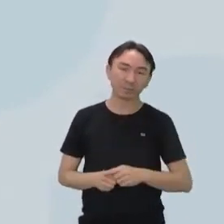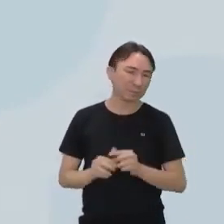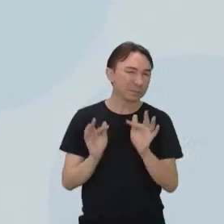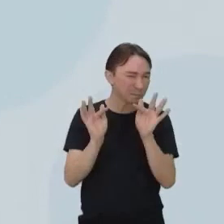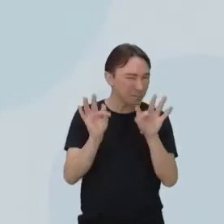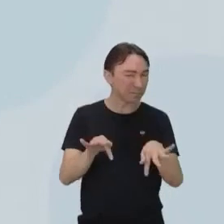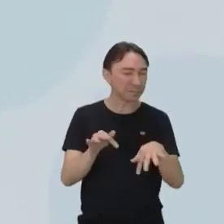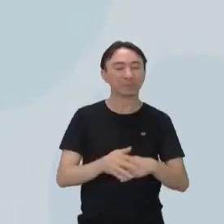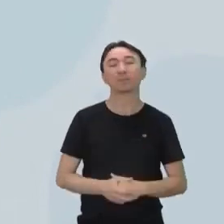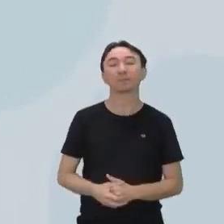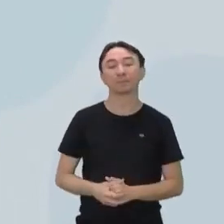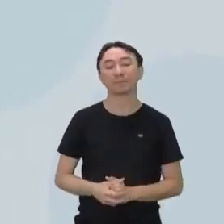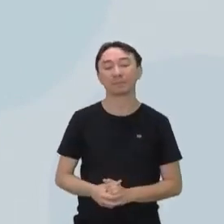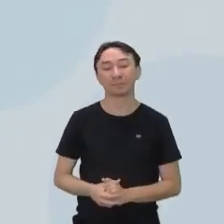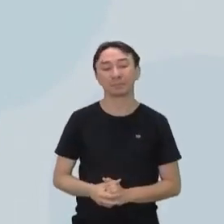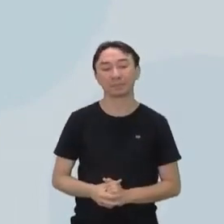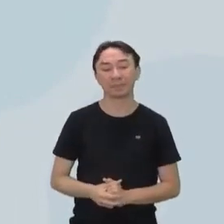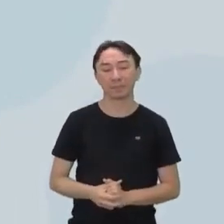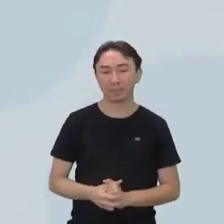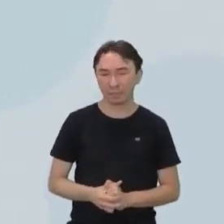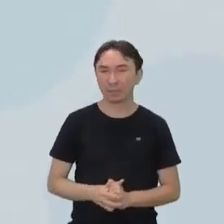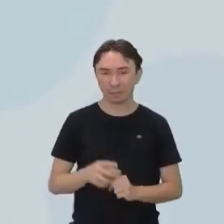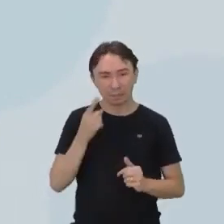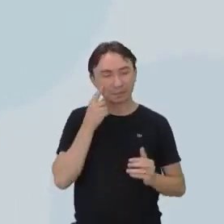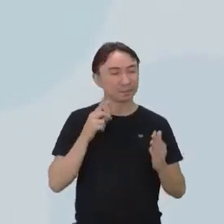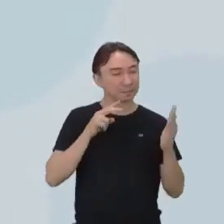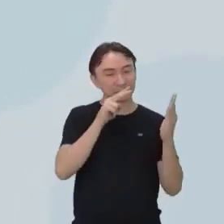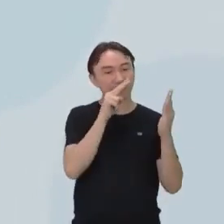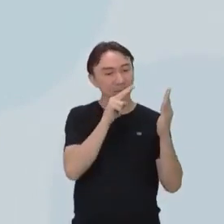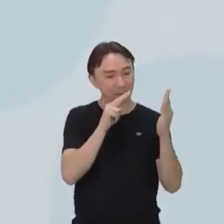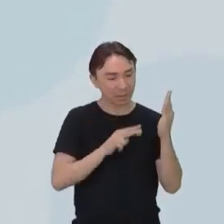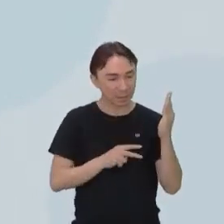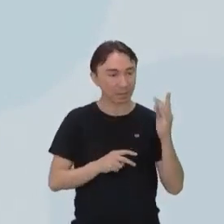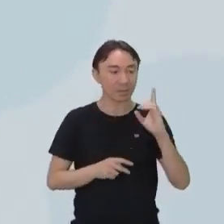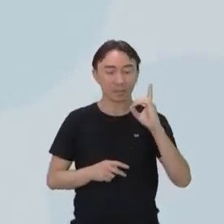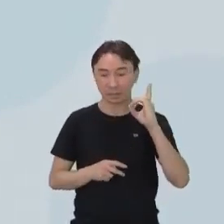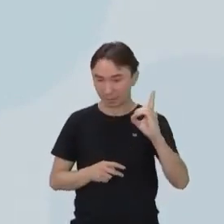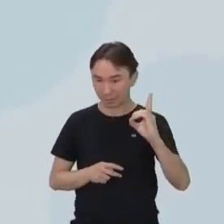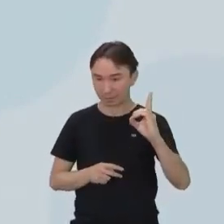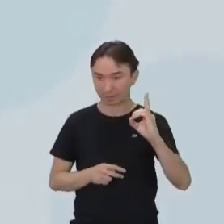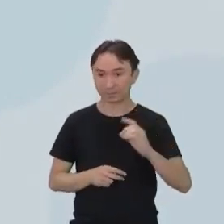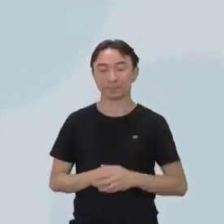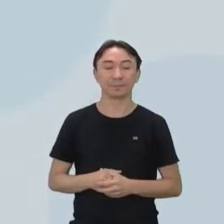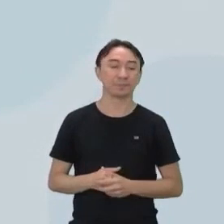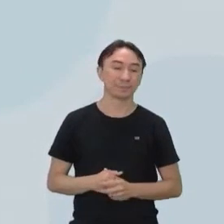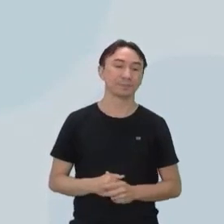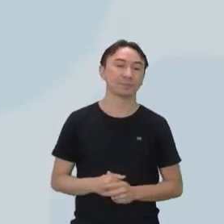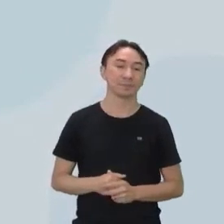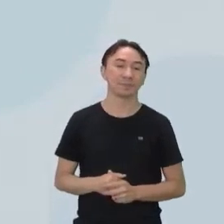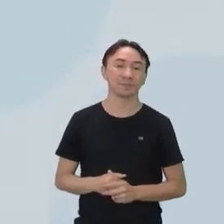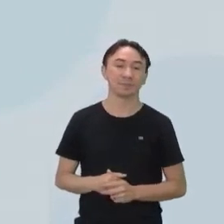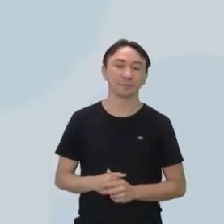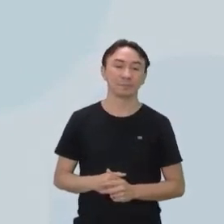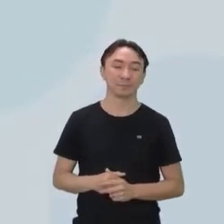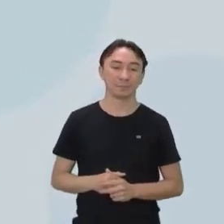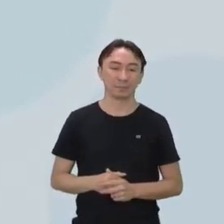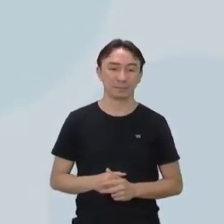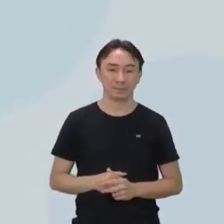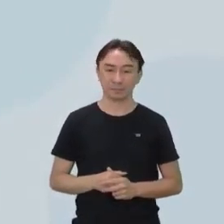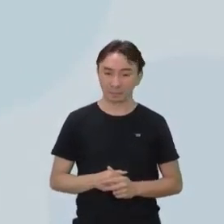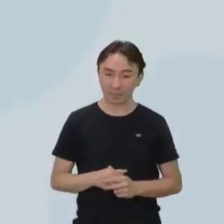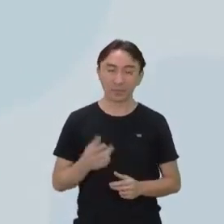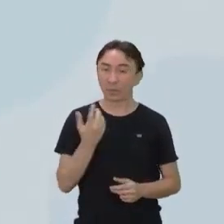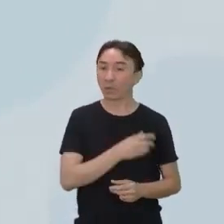questão aqui. Certo. Por favor, professor, vamos ler aqui então o item D? O item D diz: situar